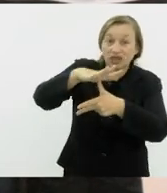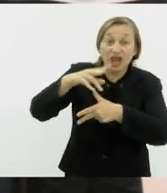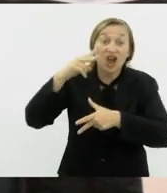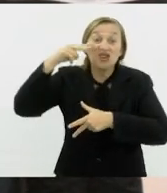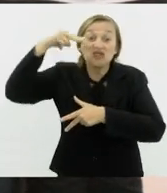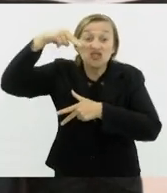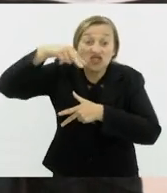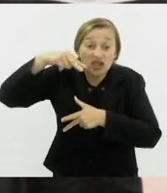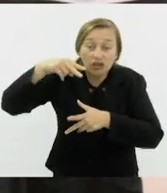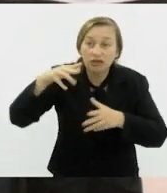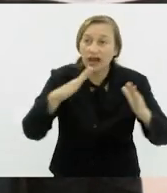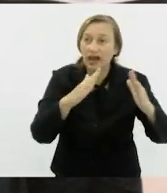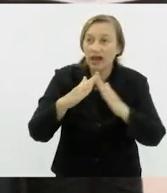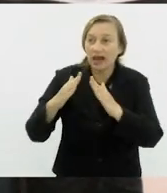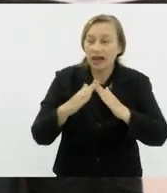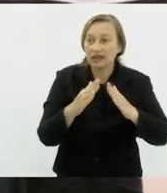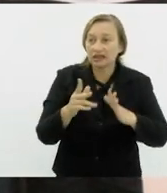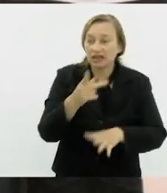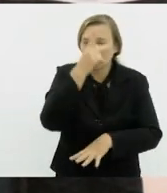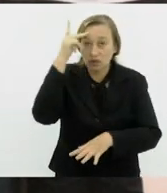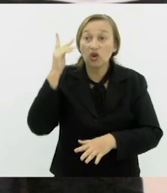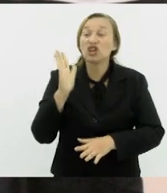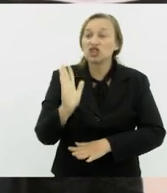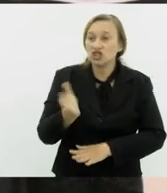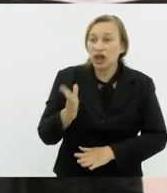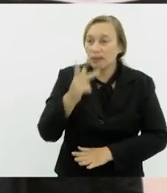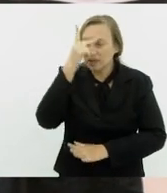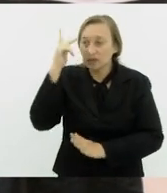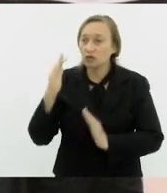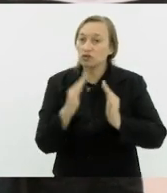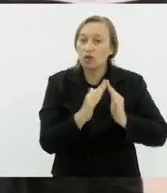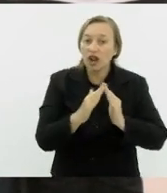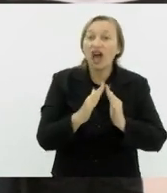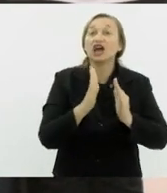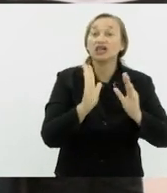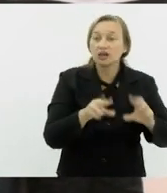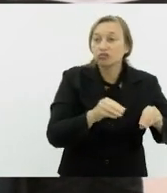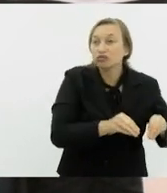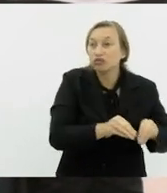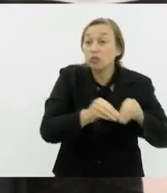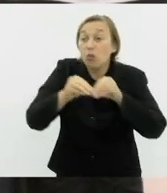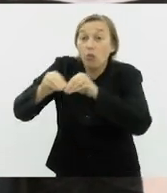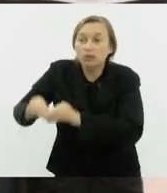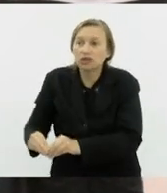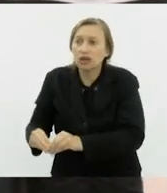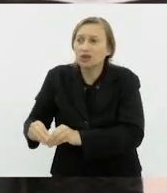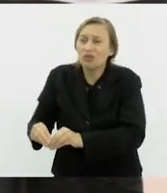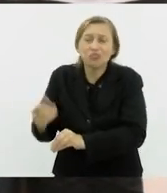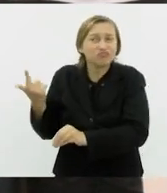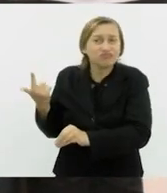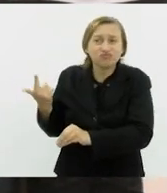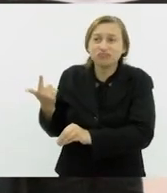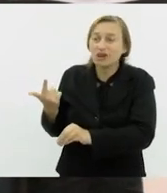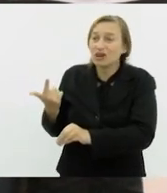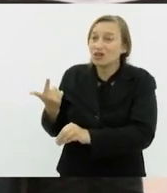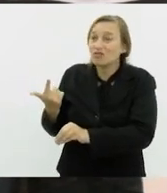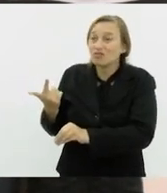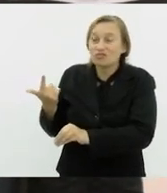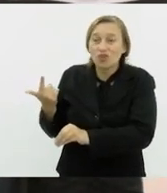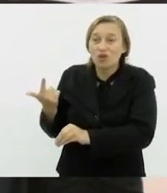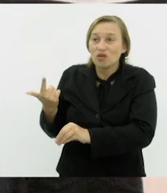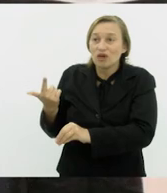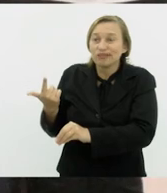dado importante, moradores já vieram me falar, estão se mudando da Joatinga porque não aguentam mais. Nós